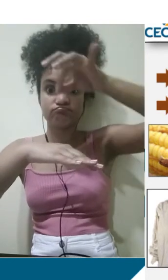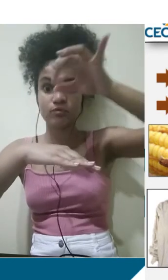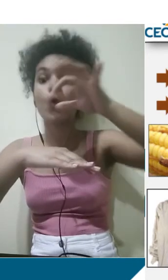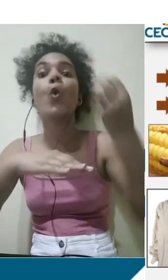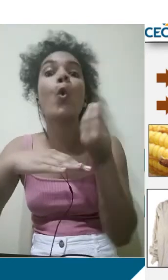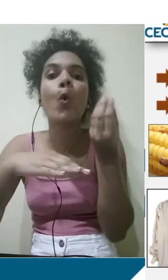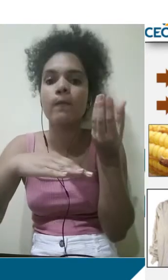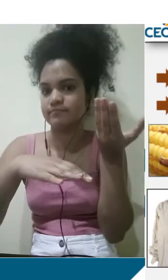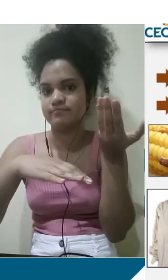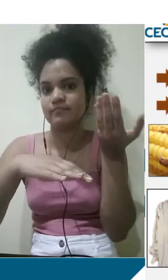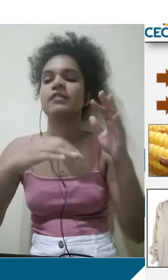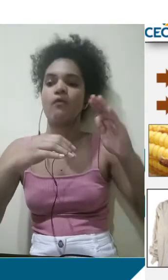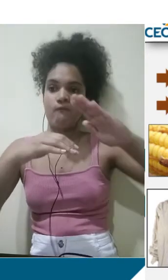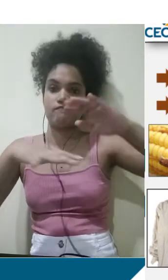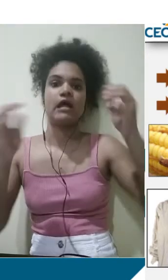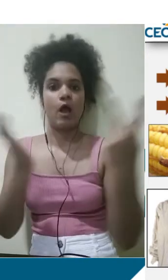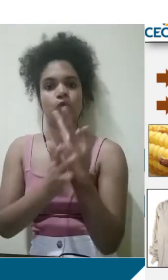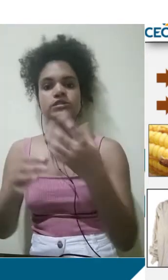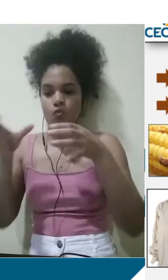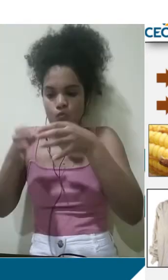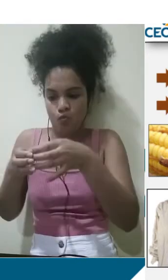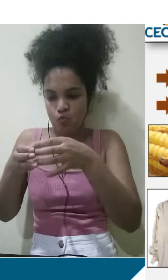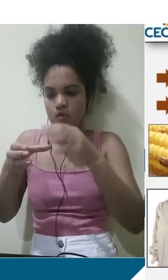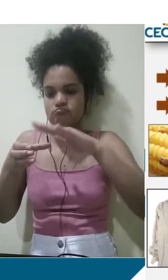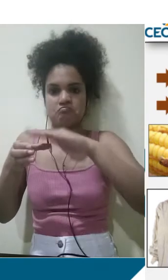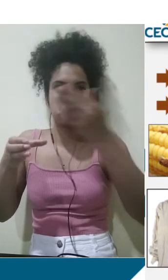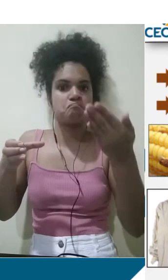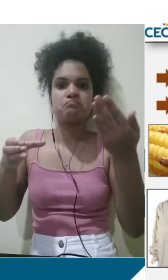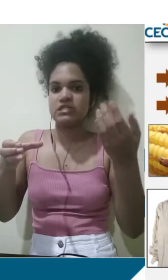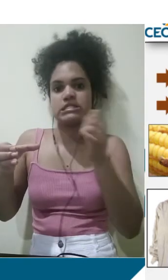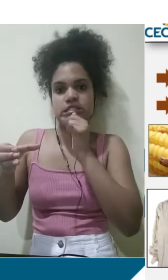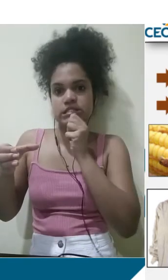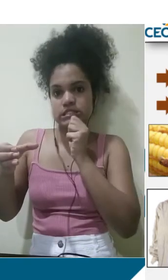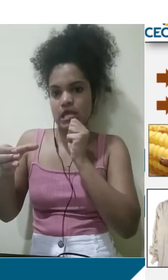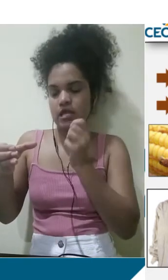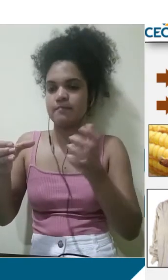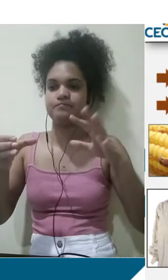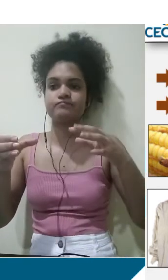foram utilizados frascos abertos, dos quais as moscas entravam e saíam livremente,